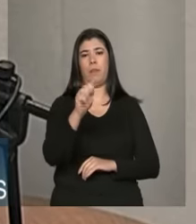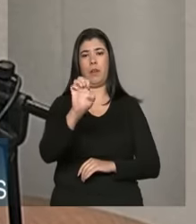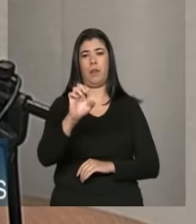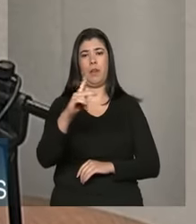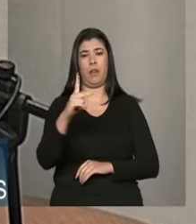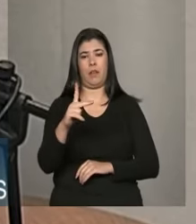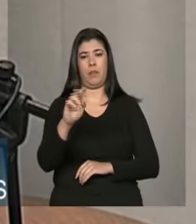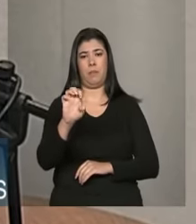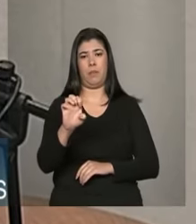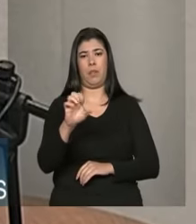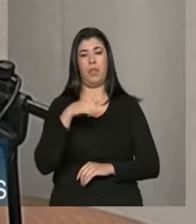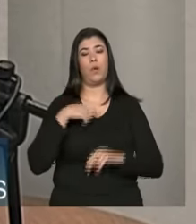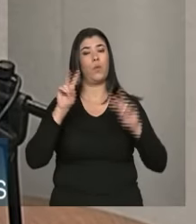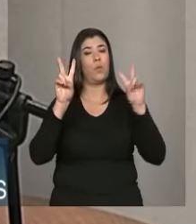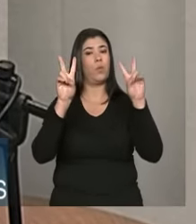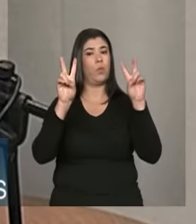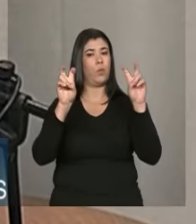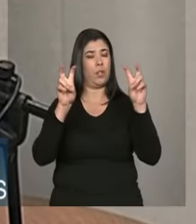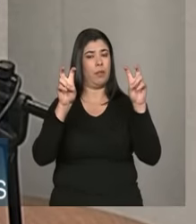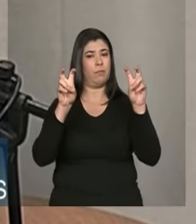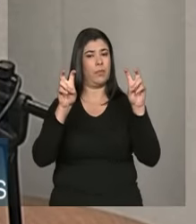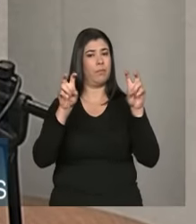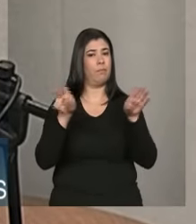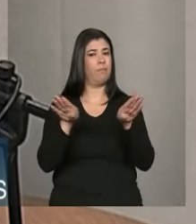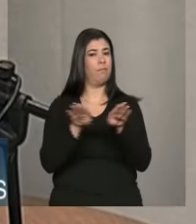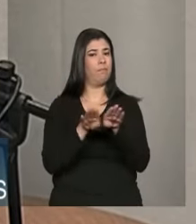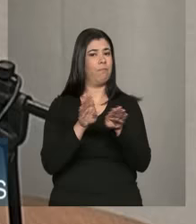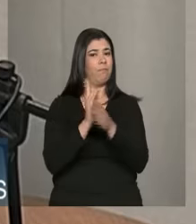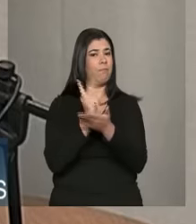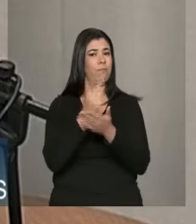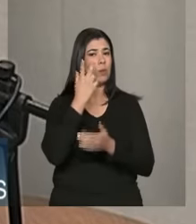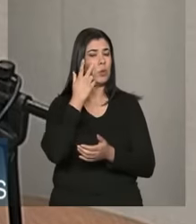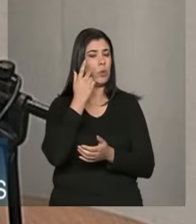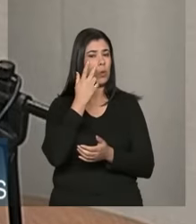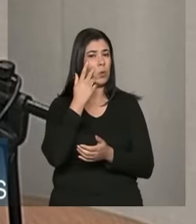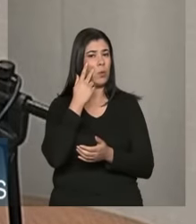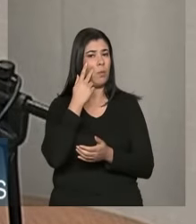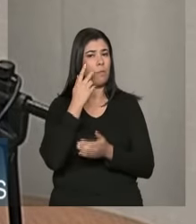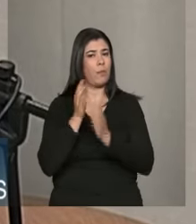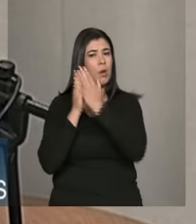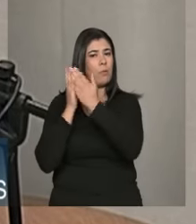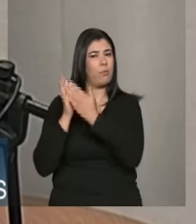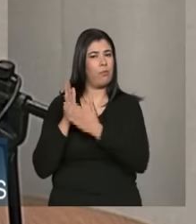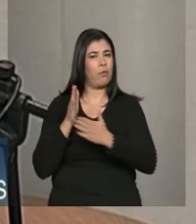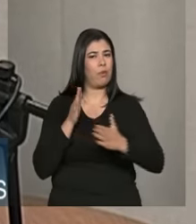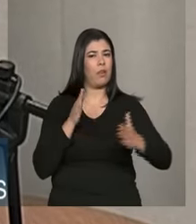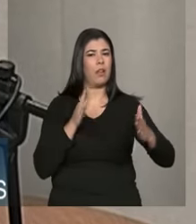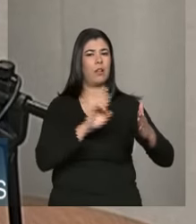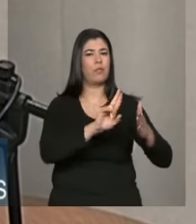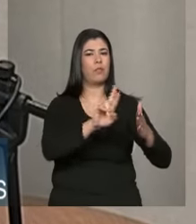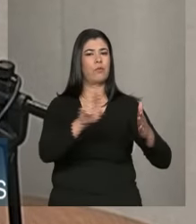denominação América esta série de Selos tem a finalidade de propagar a diversidade